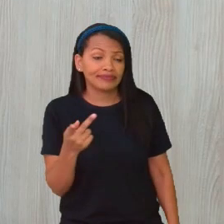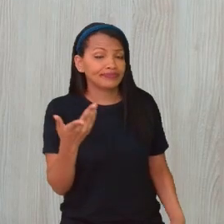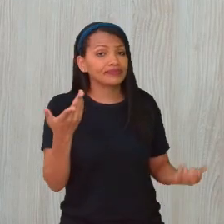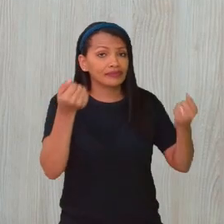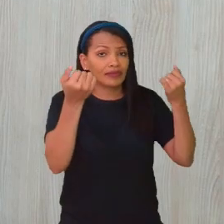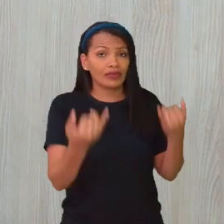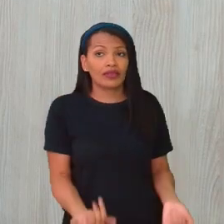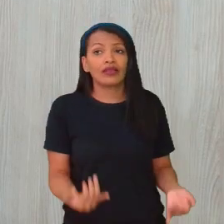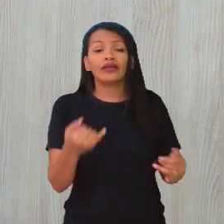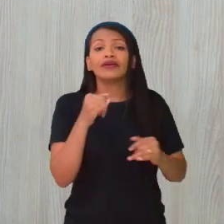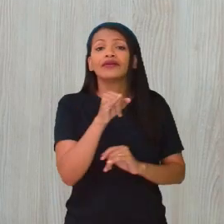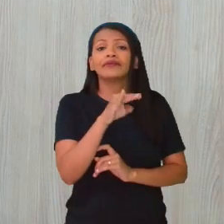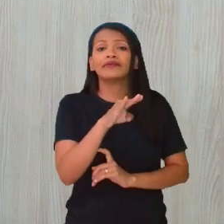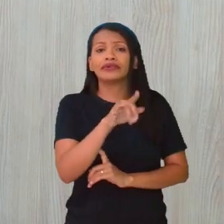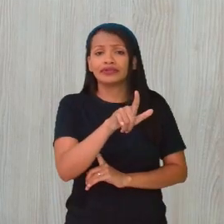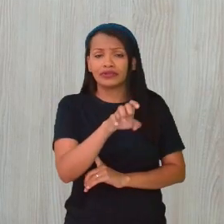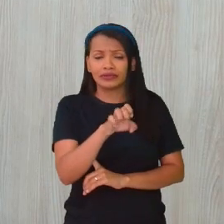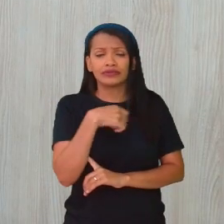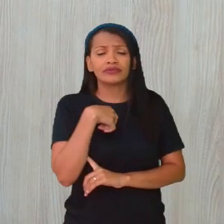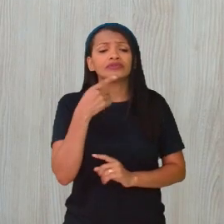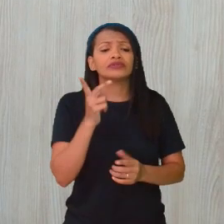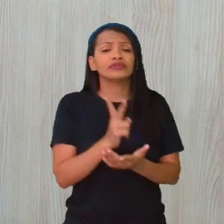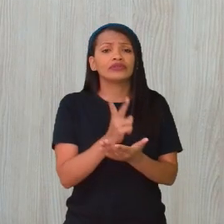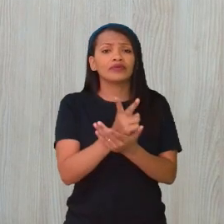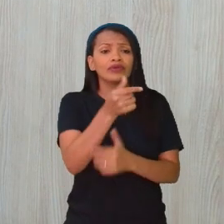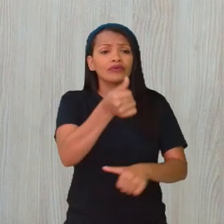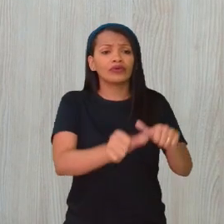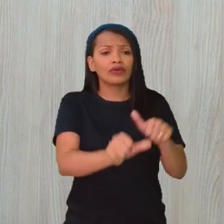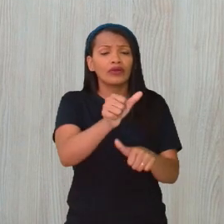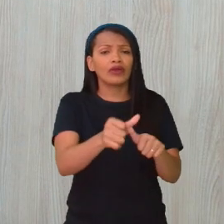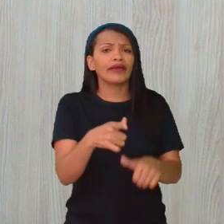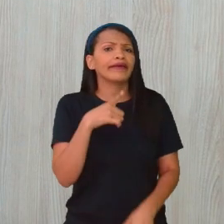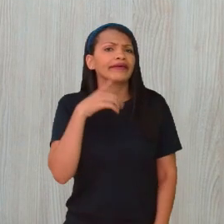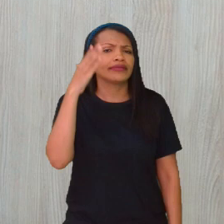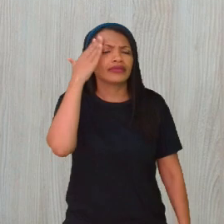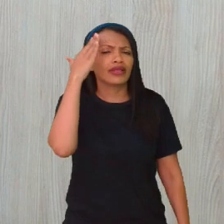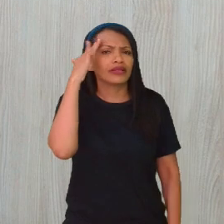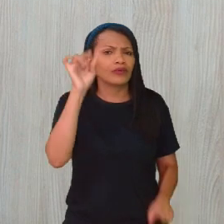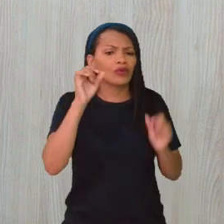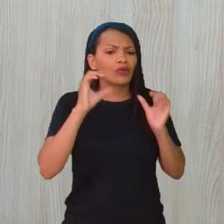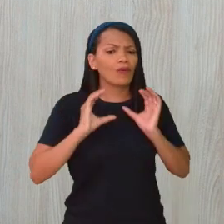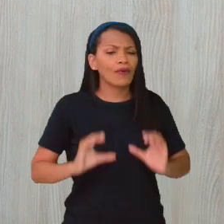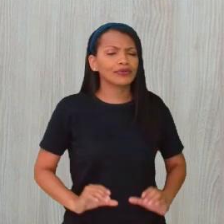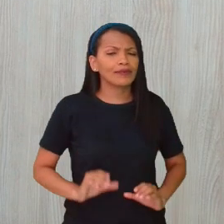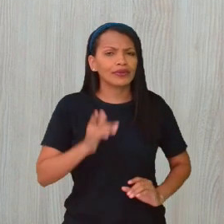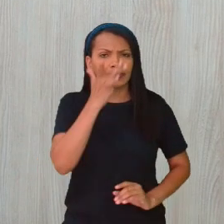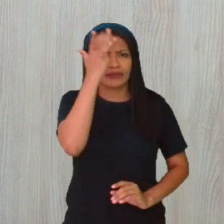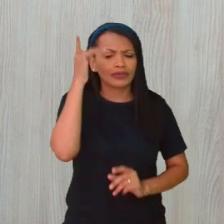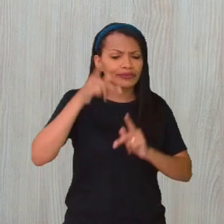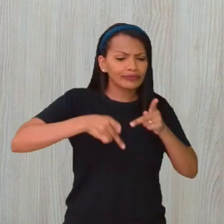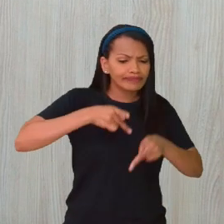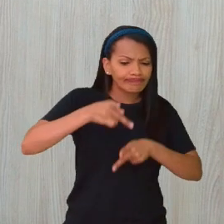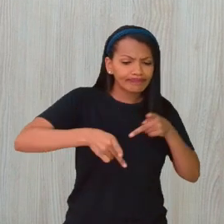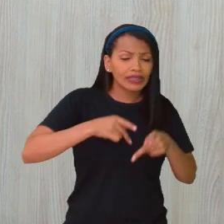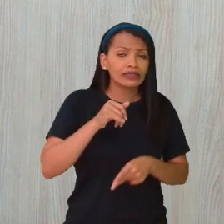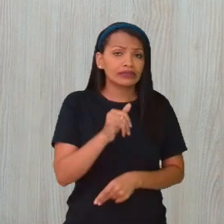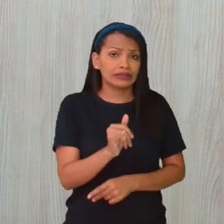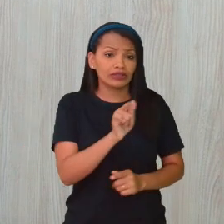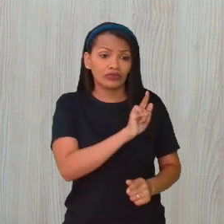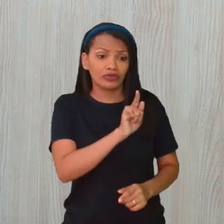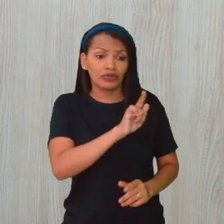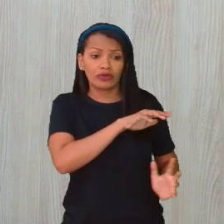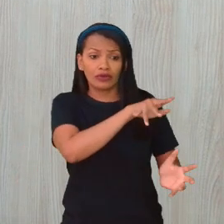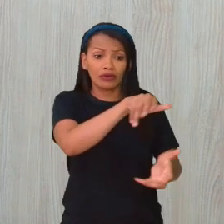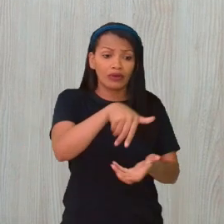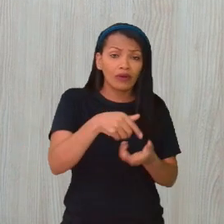Exato. O IBGE ele sempre faz esse levantamento para entender o comportamento da população, né? Se é a geografia, a